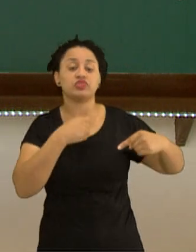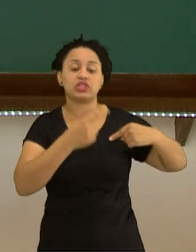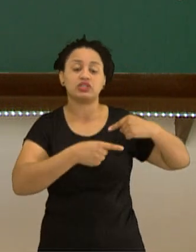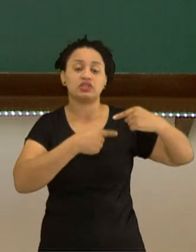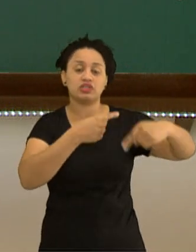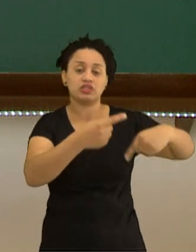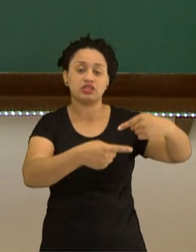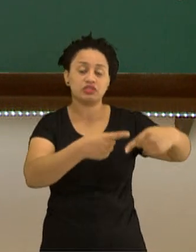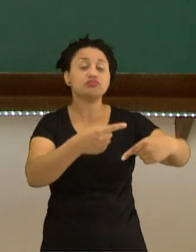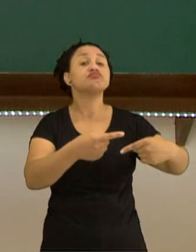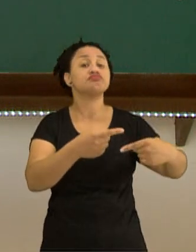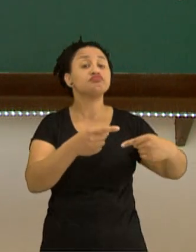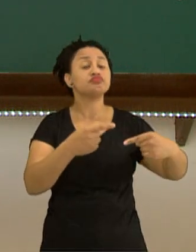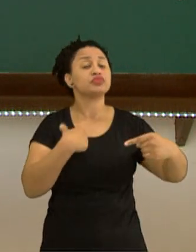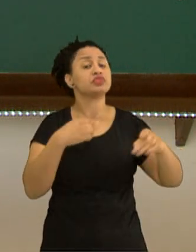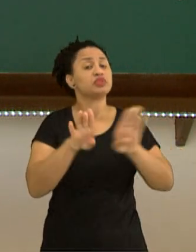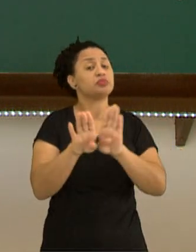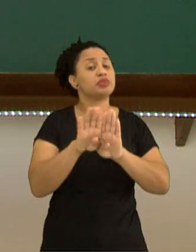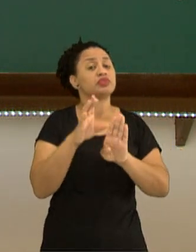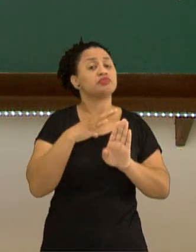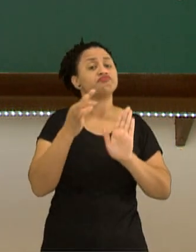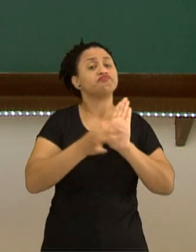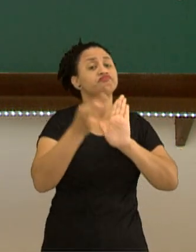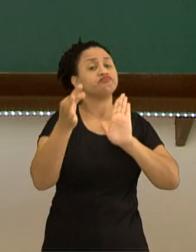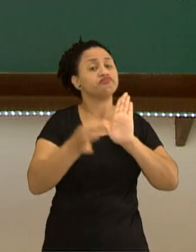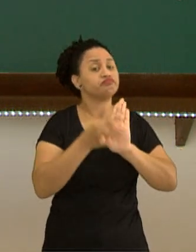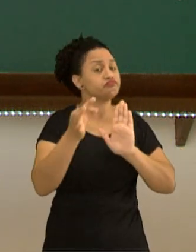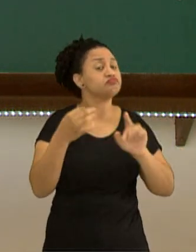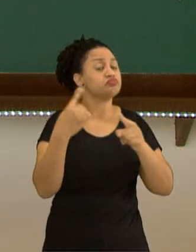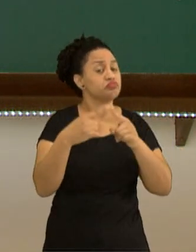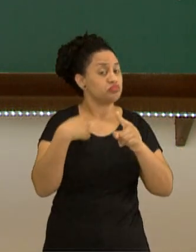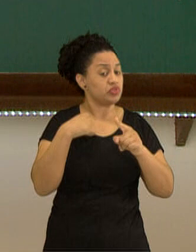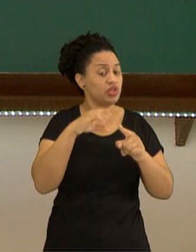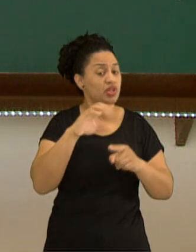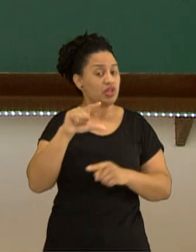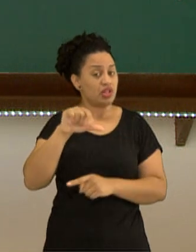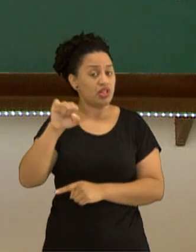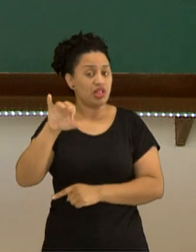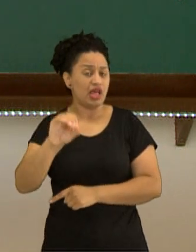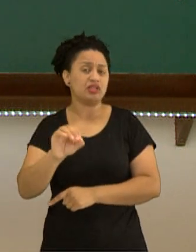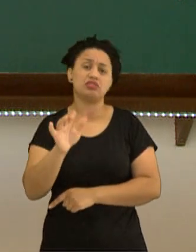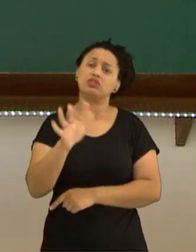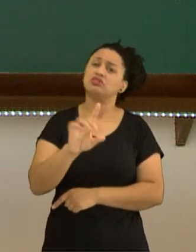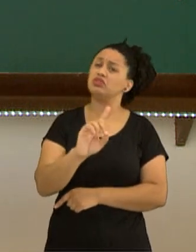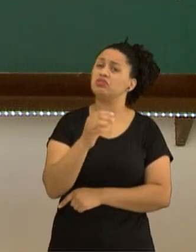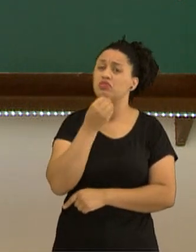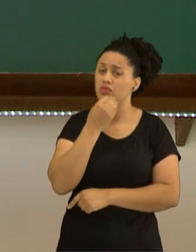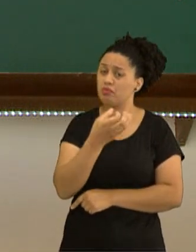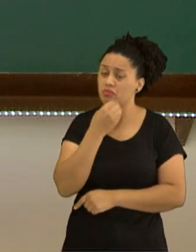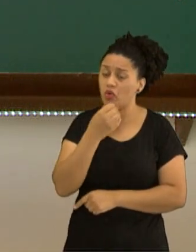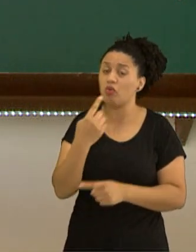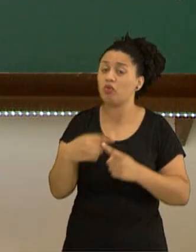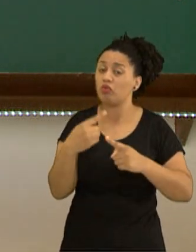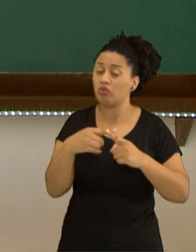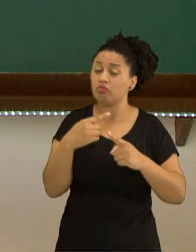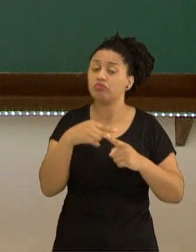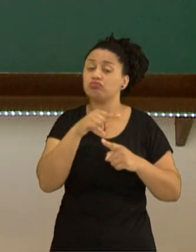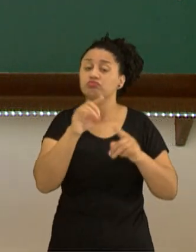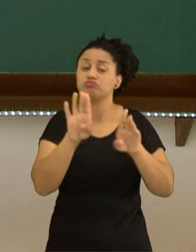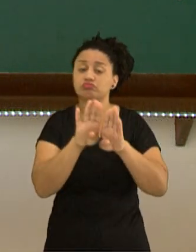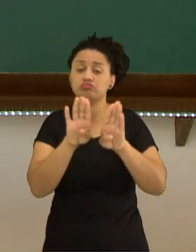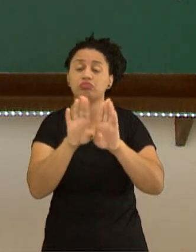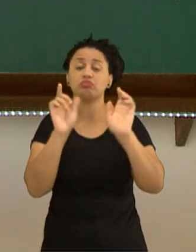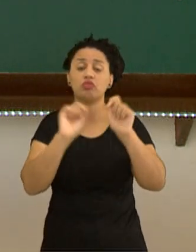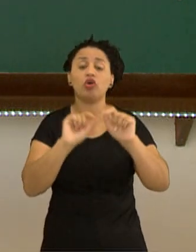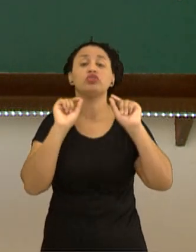tempo. Ela tece uma crítica também, que só porque é clássico nem sempre vai ser bom. Porque clássico também, ela mostra